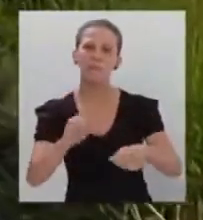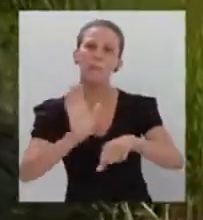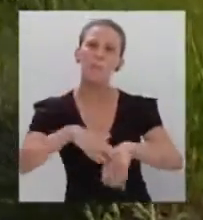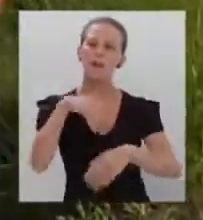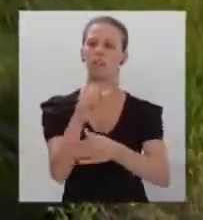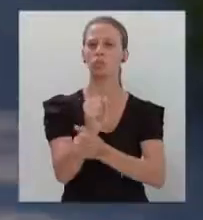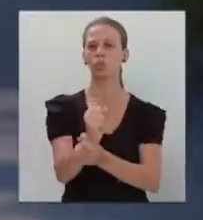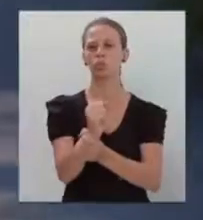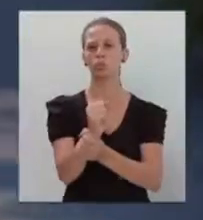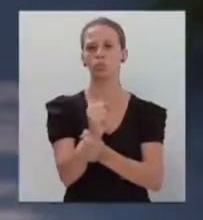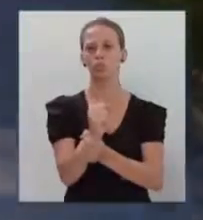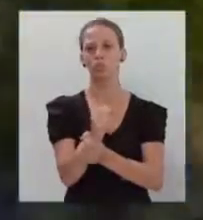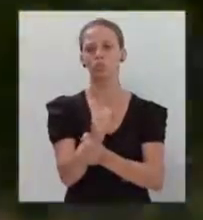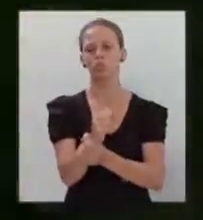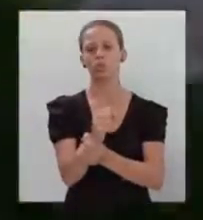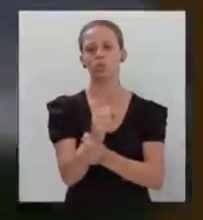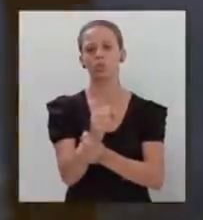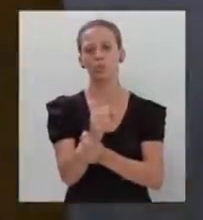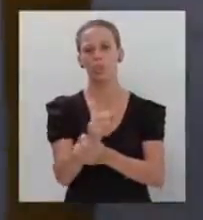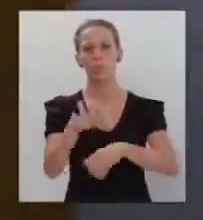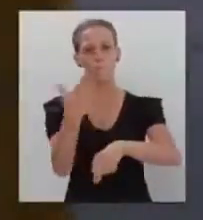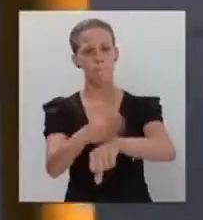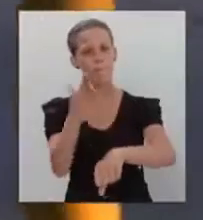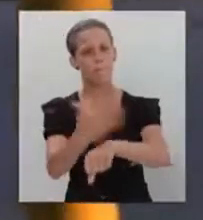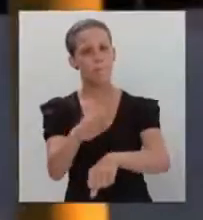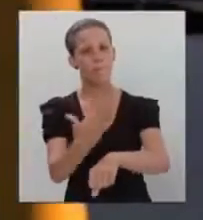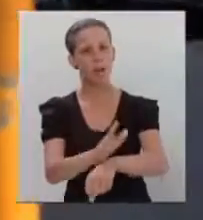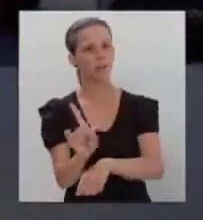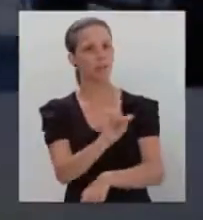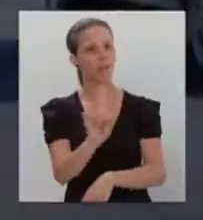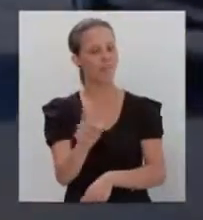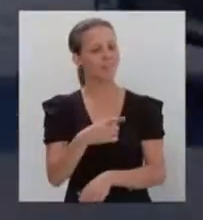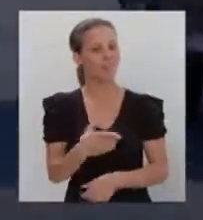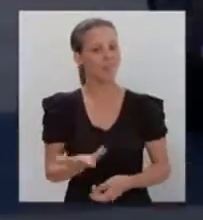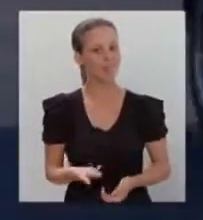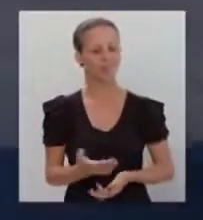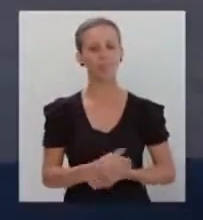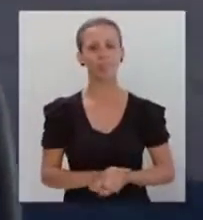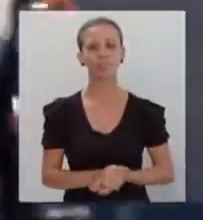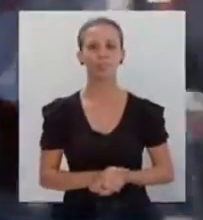segura e quer serviria como rota, na prática, não é isto que acontece.